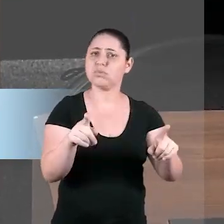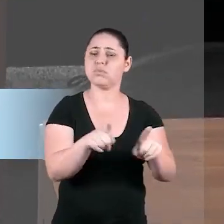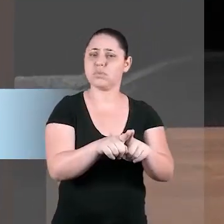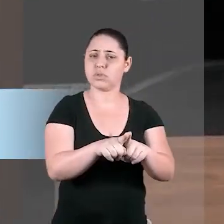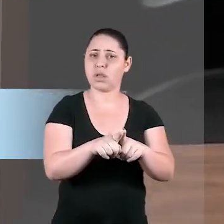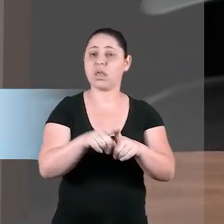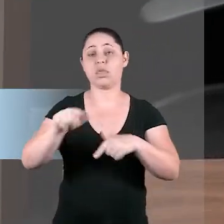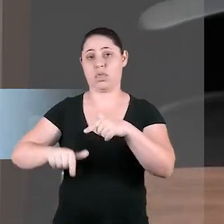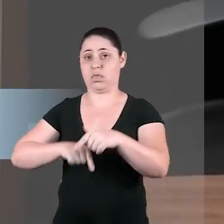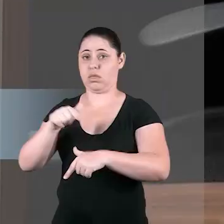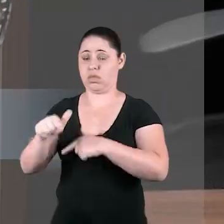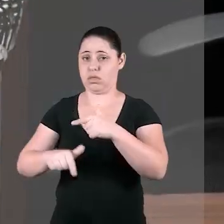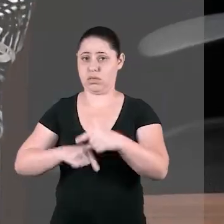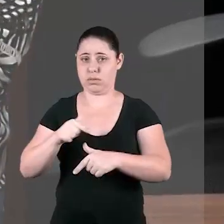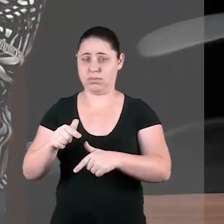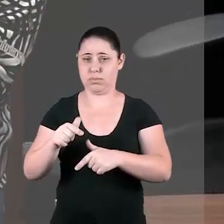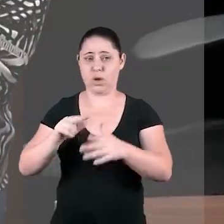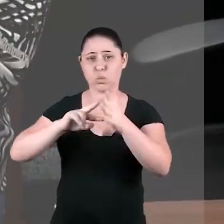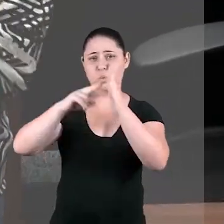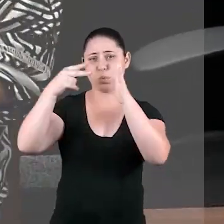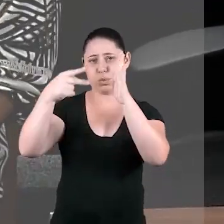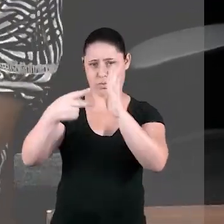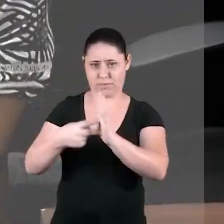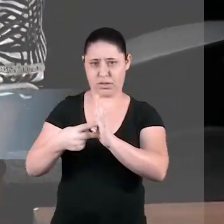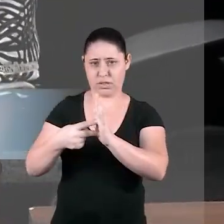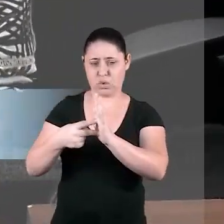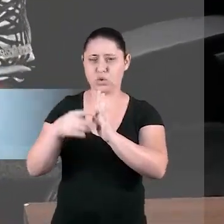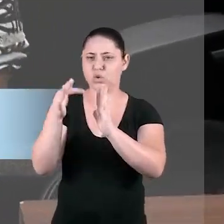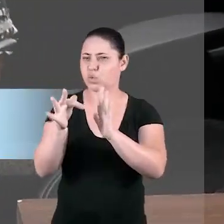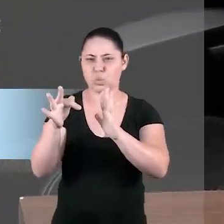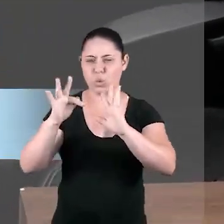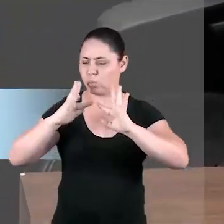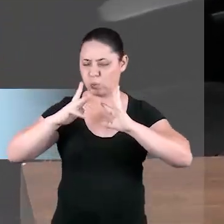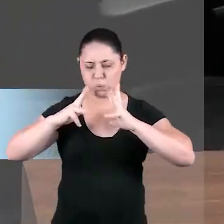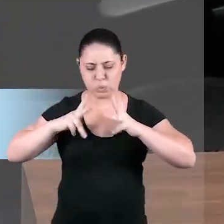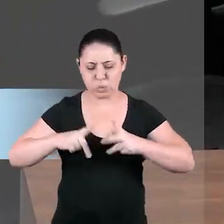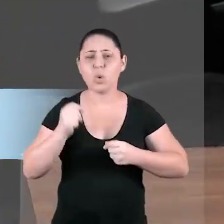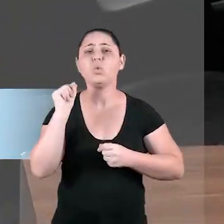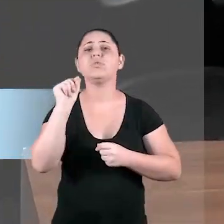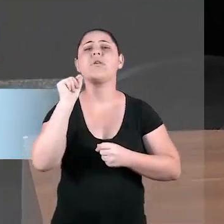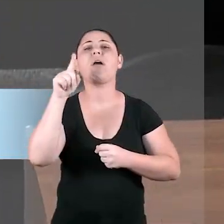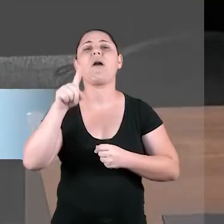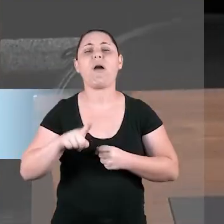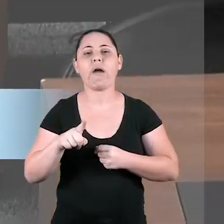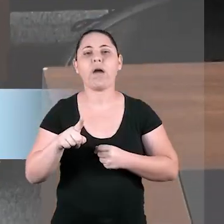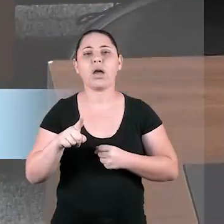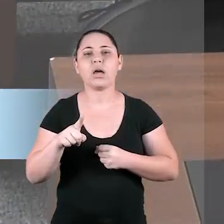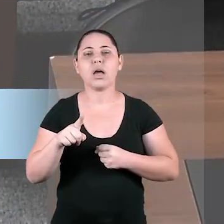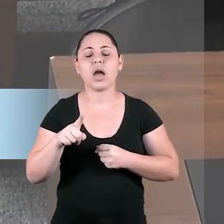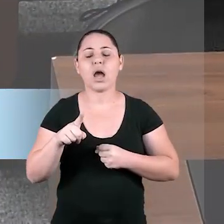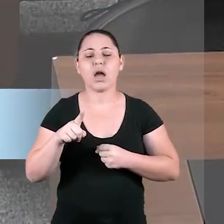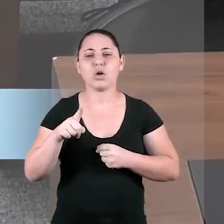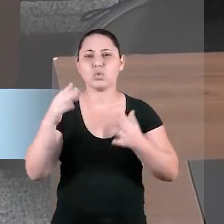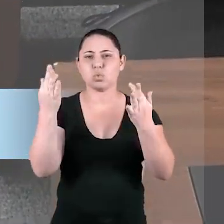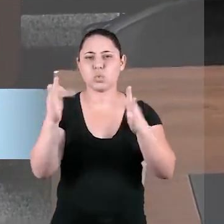Nós trabalhamos com uma definição de dor total. O que é dor total? É